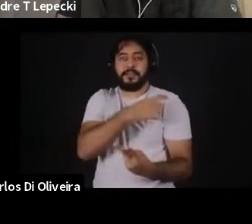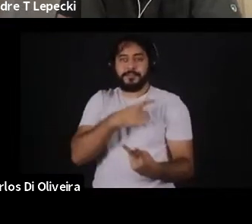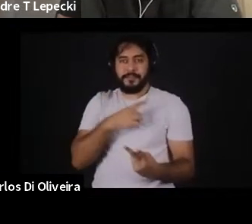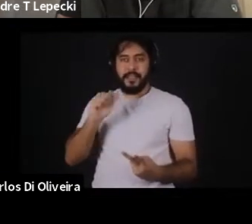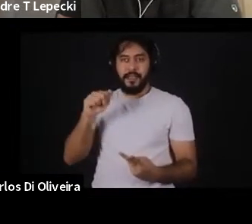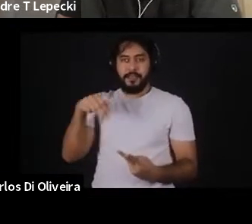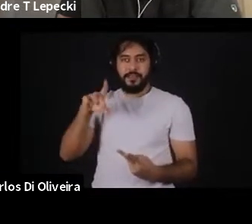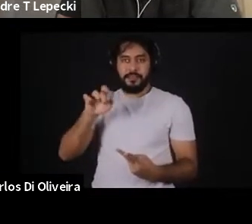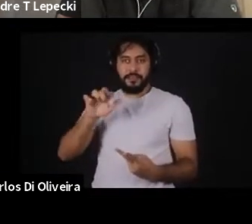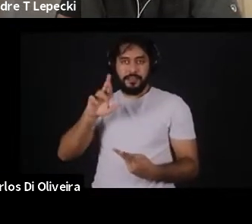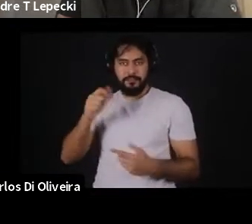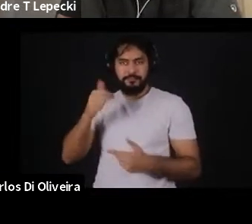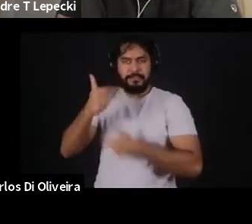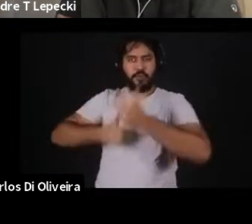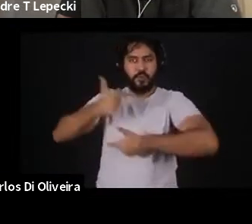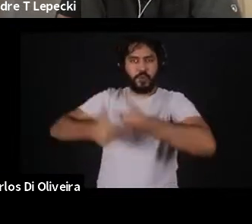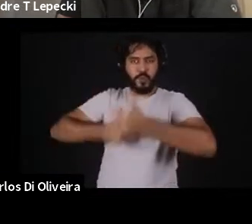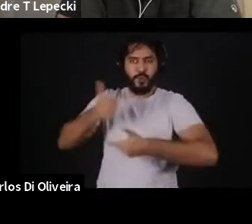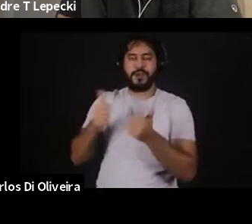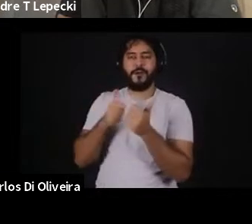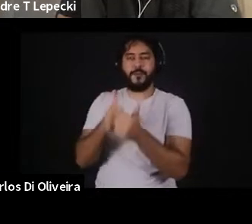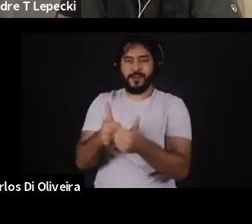intensamente e nos acompanhando.